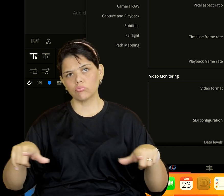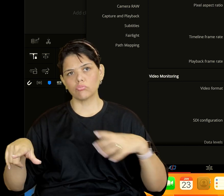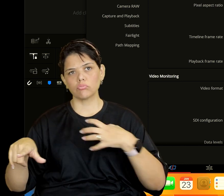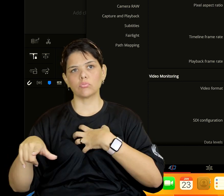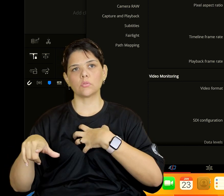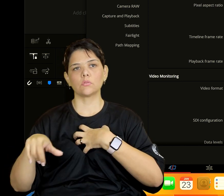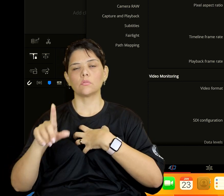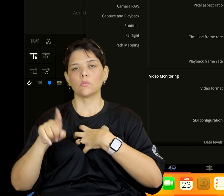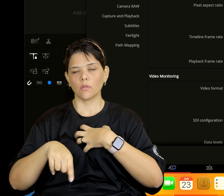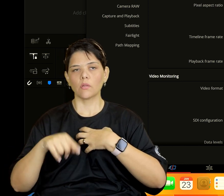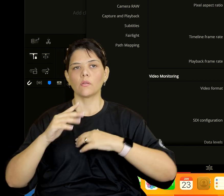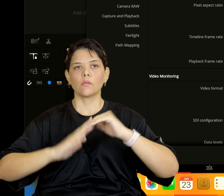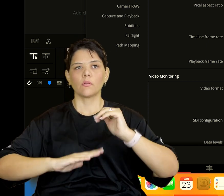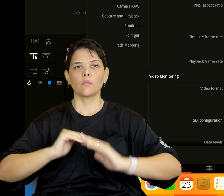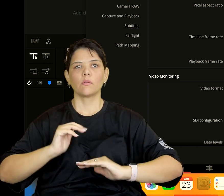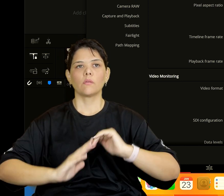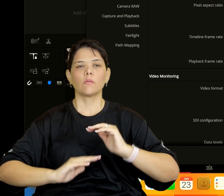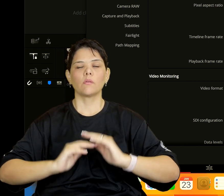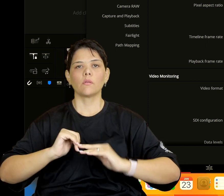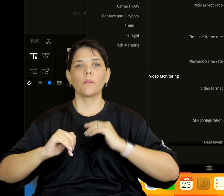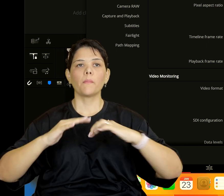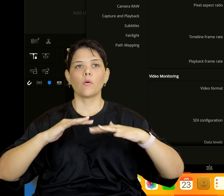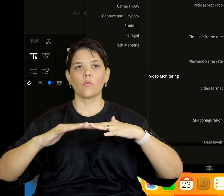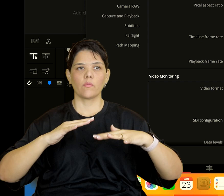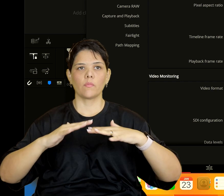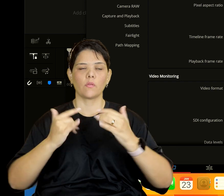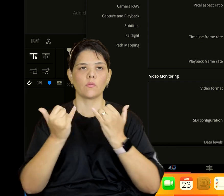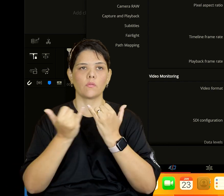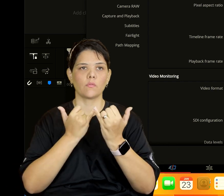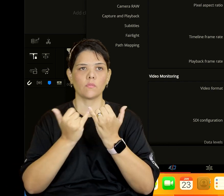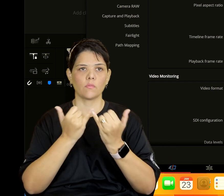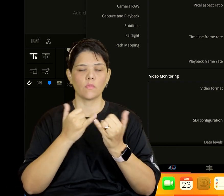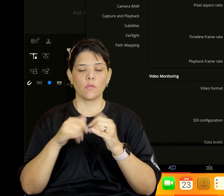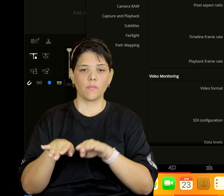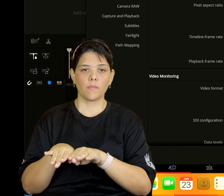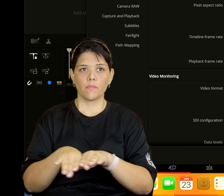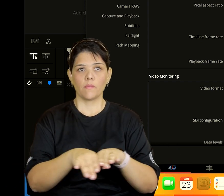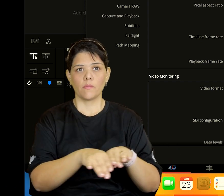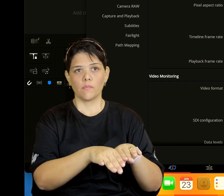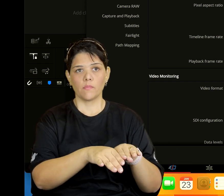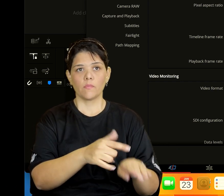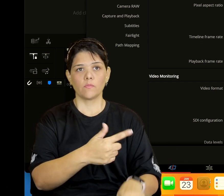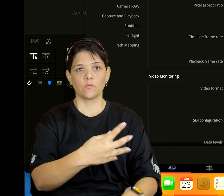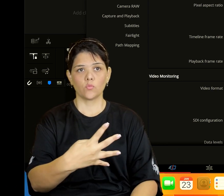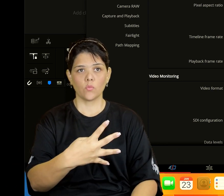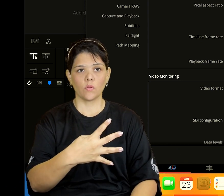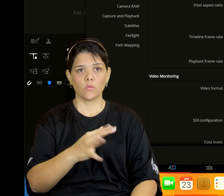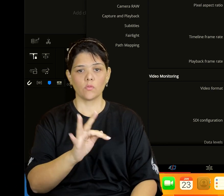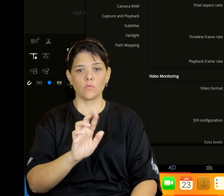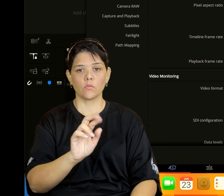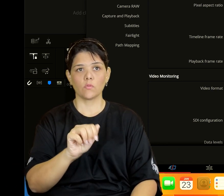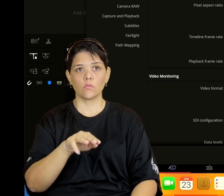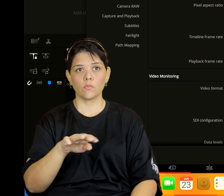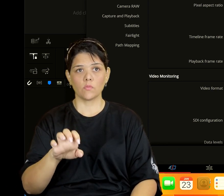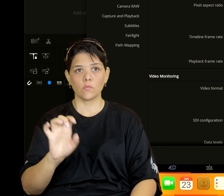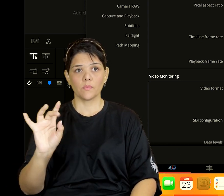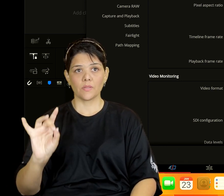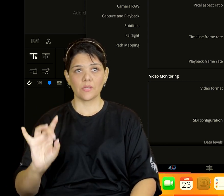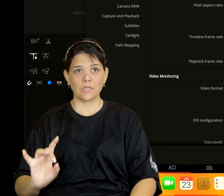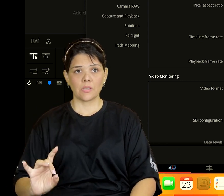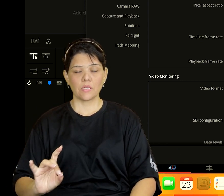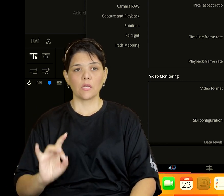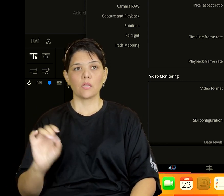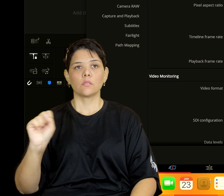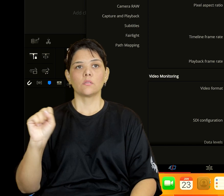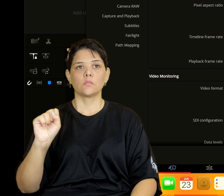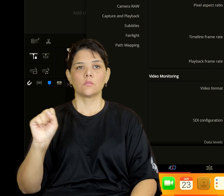movimento. Então, o nosso padrão são 24 frames por segundo. É o que a gente consegue processar bem, tranquilo?